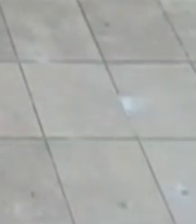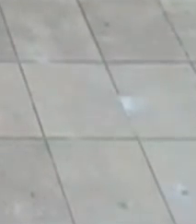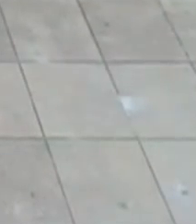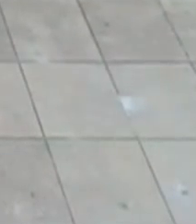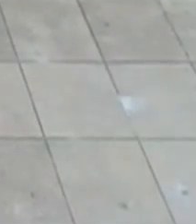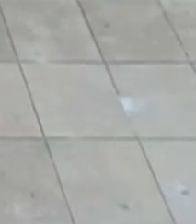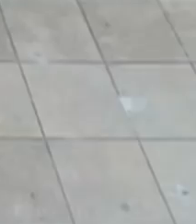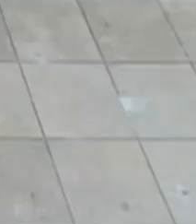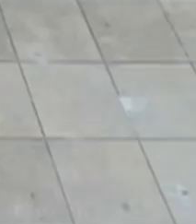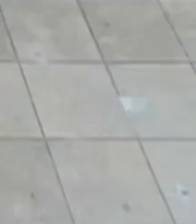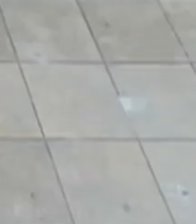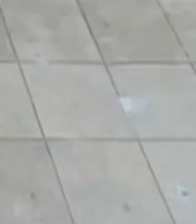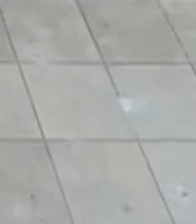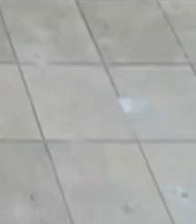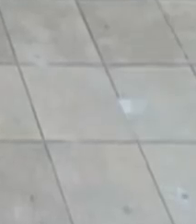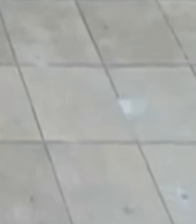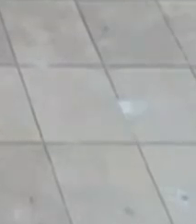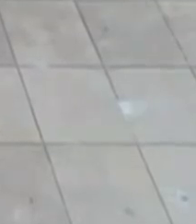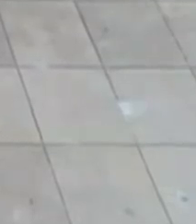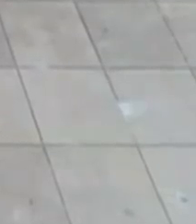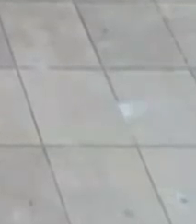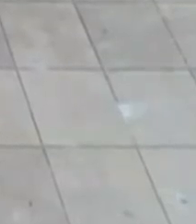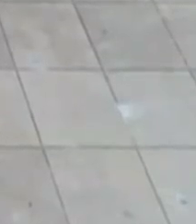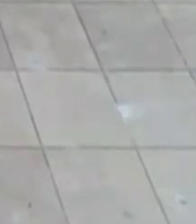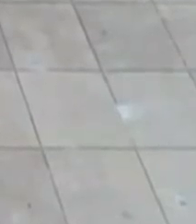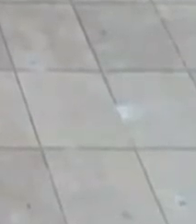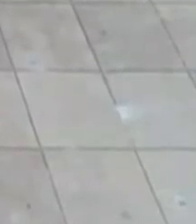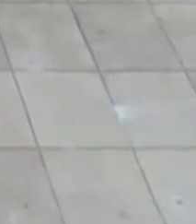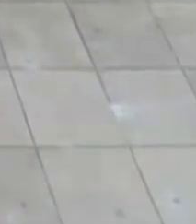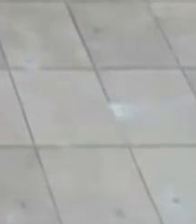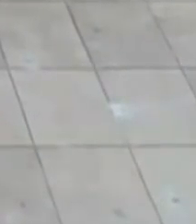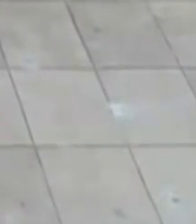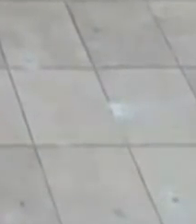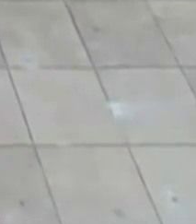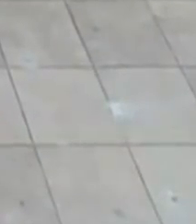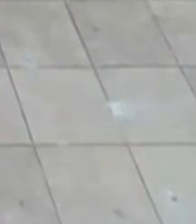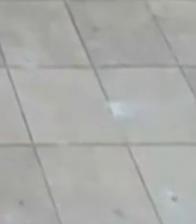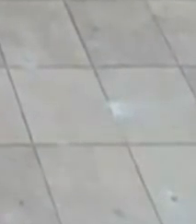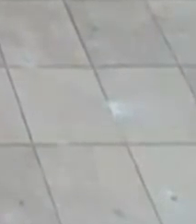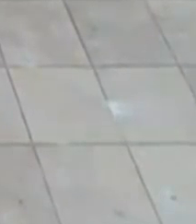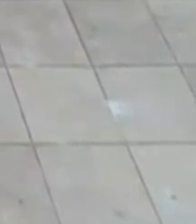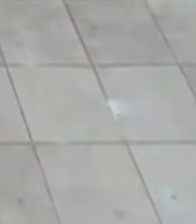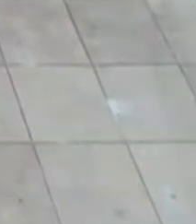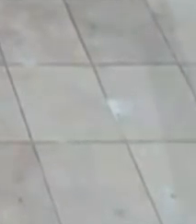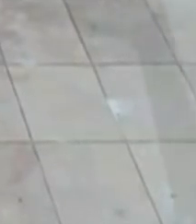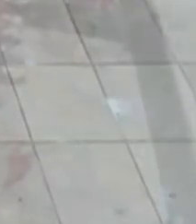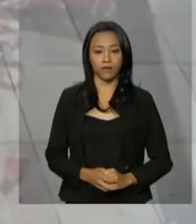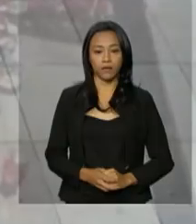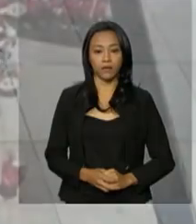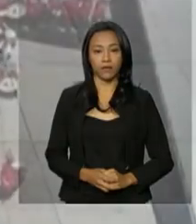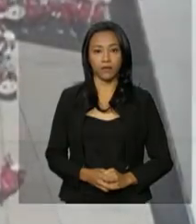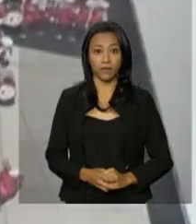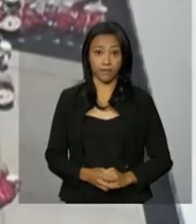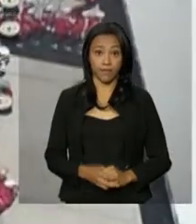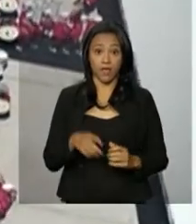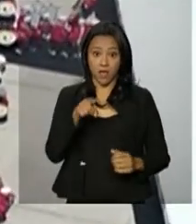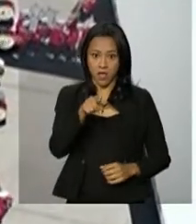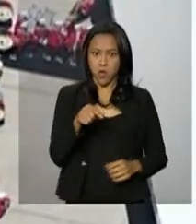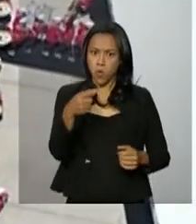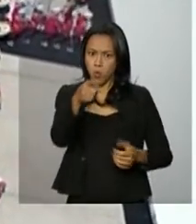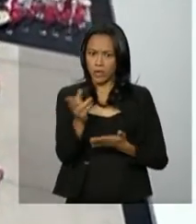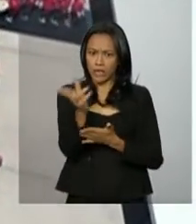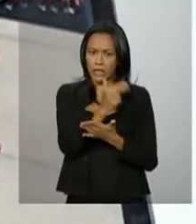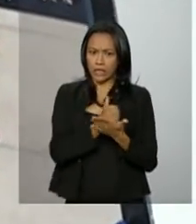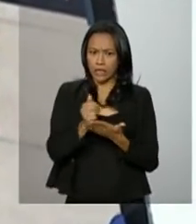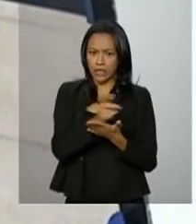Agora, o símbolo máximo da Marinha do Brasil. Isso, nós temos aí o símbolo que representa a nossa força, né? A